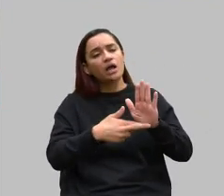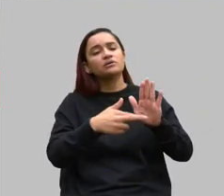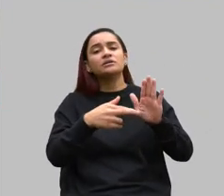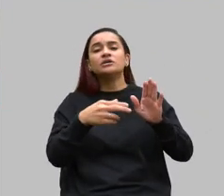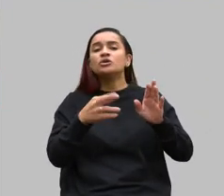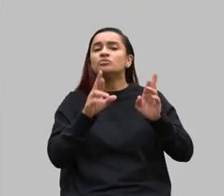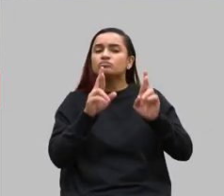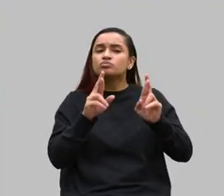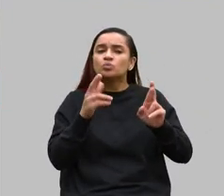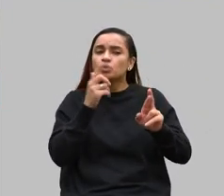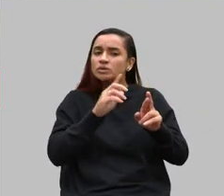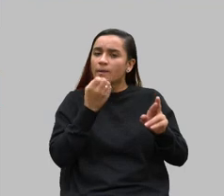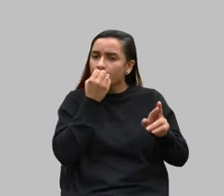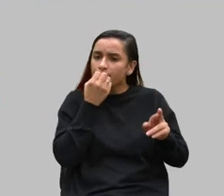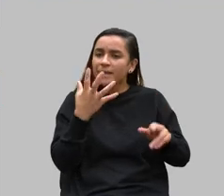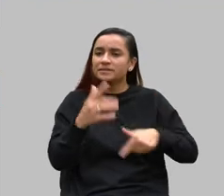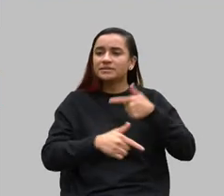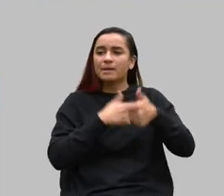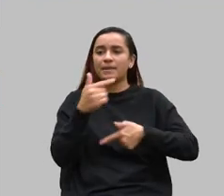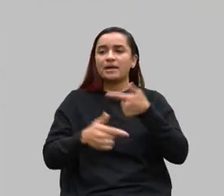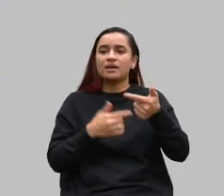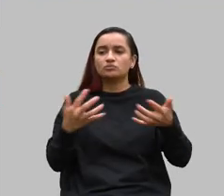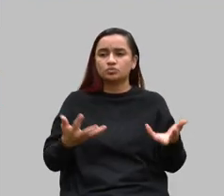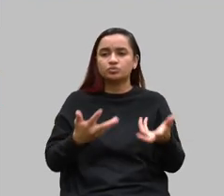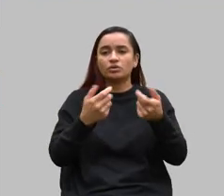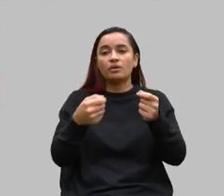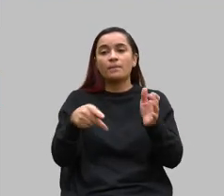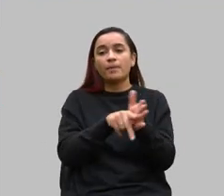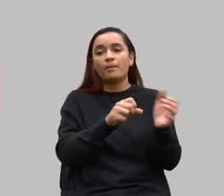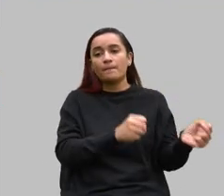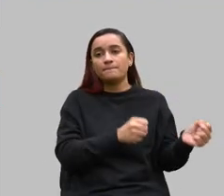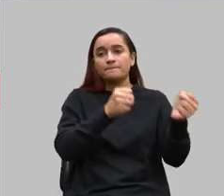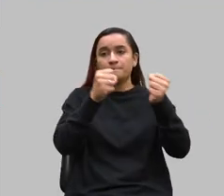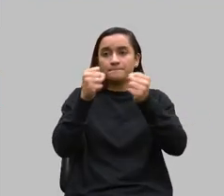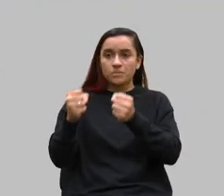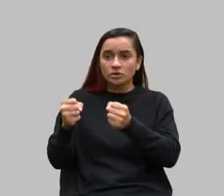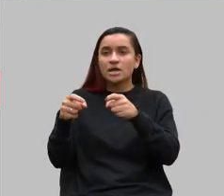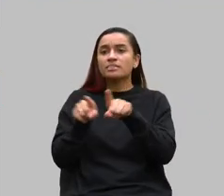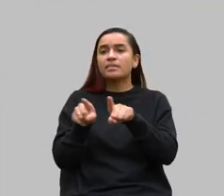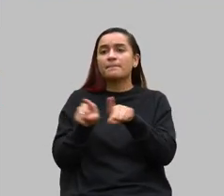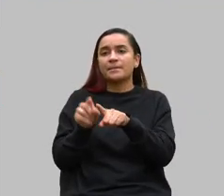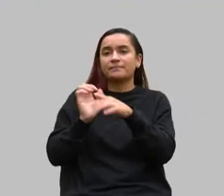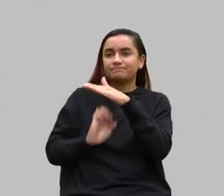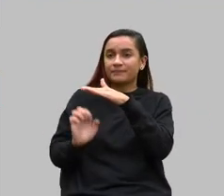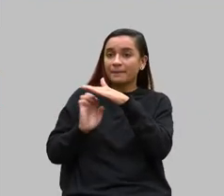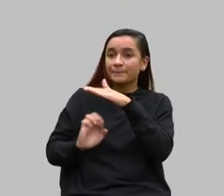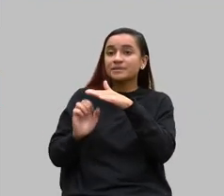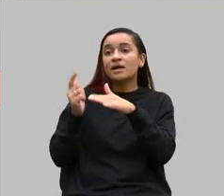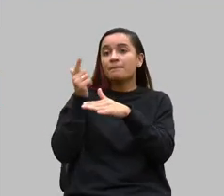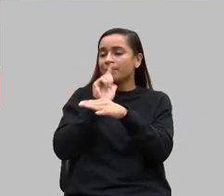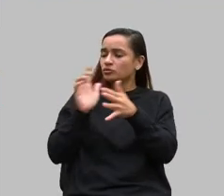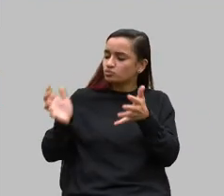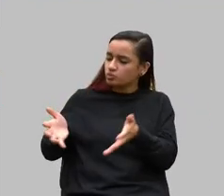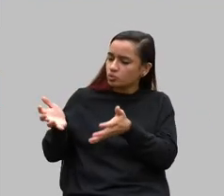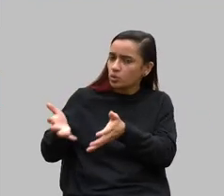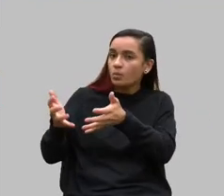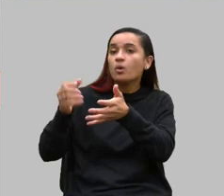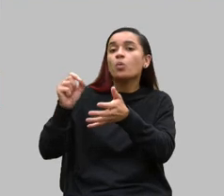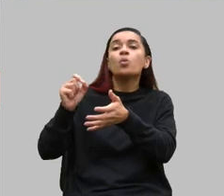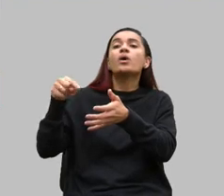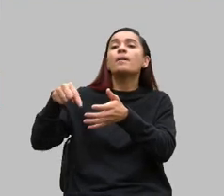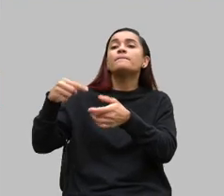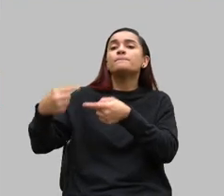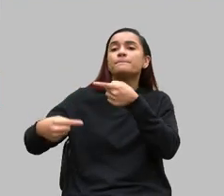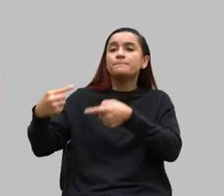bem trabalhadas por pelo poder concedente como também pelas empresas e motivação para que essa política de integração